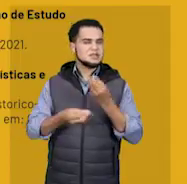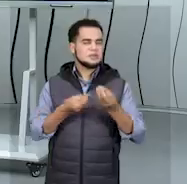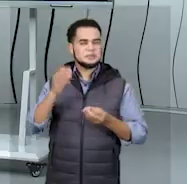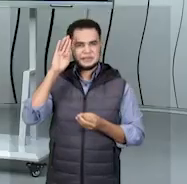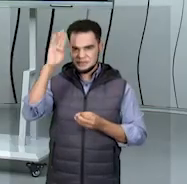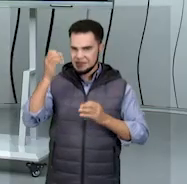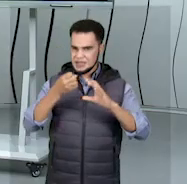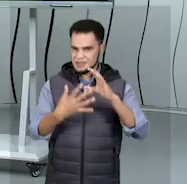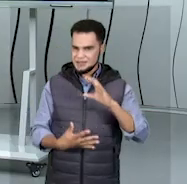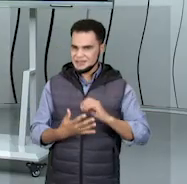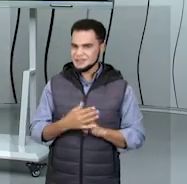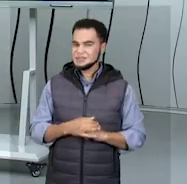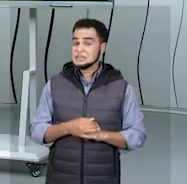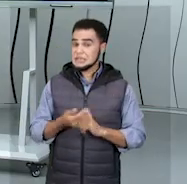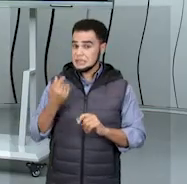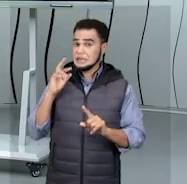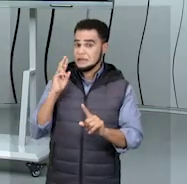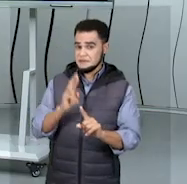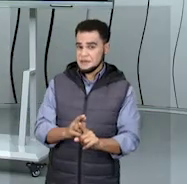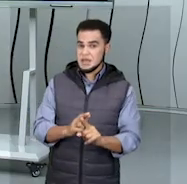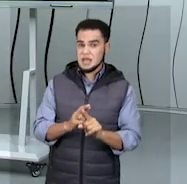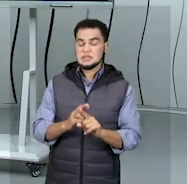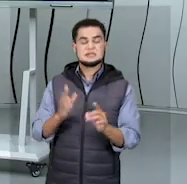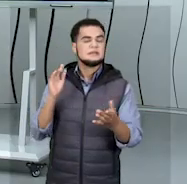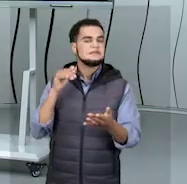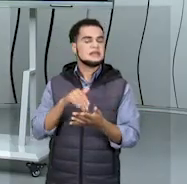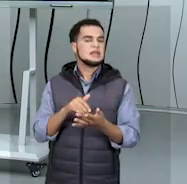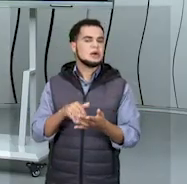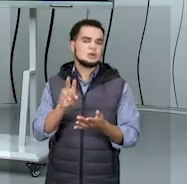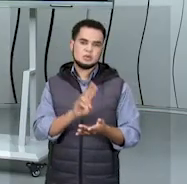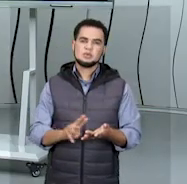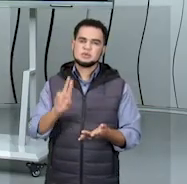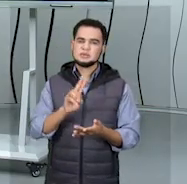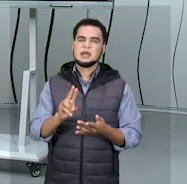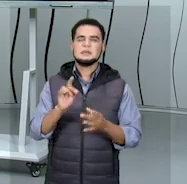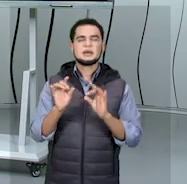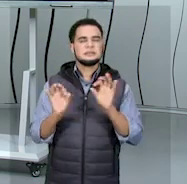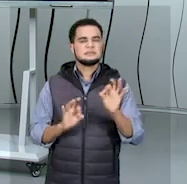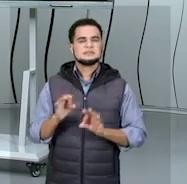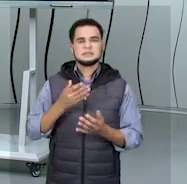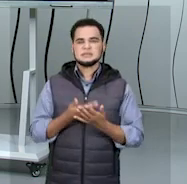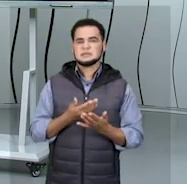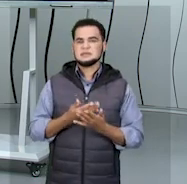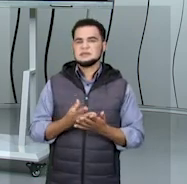características. Essas são as referências que eu utilizei para construir essa aula.